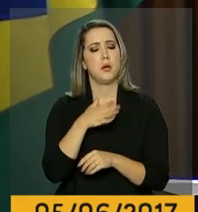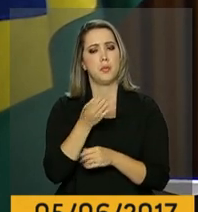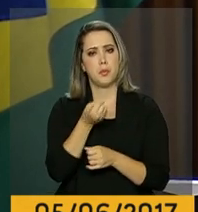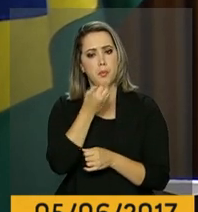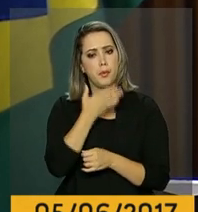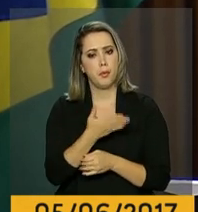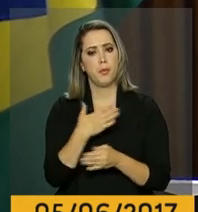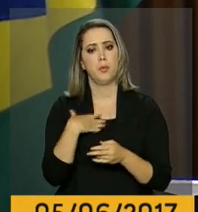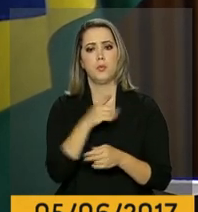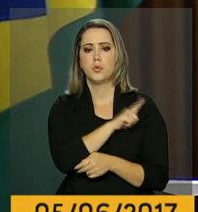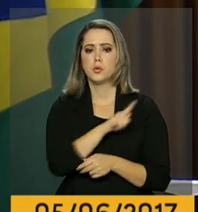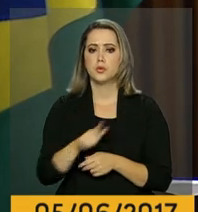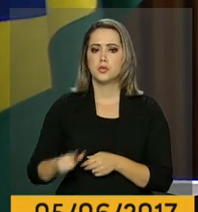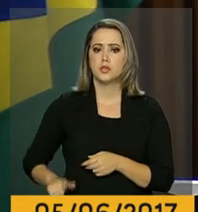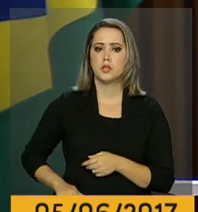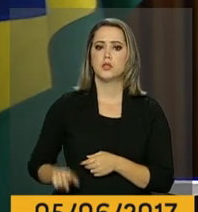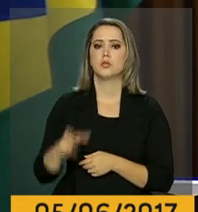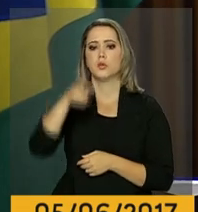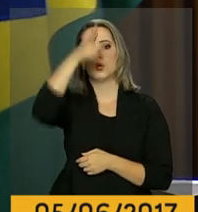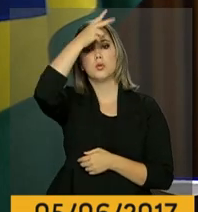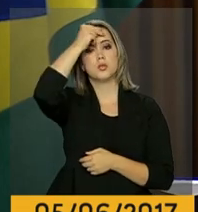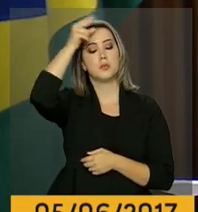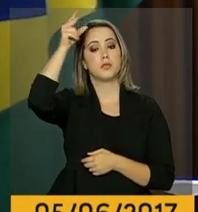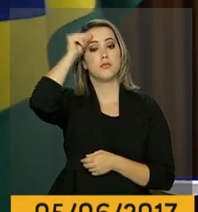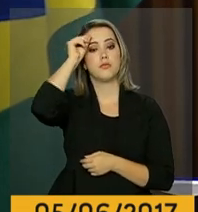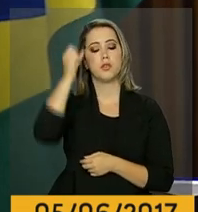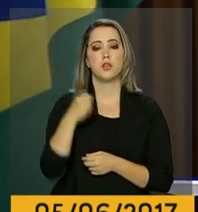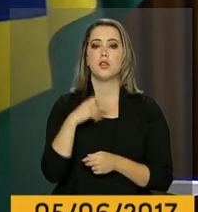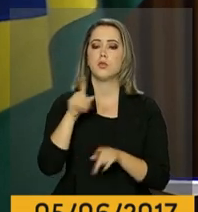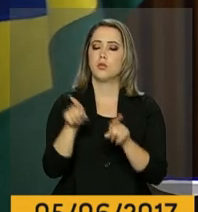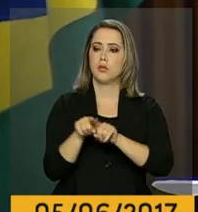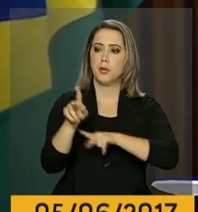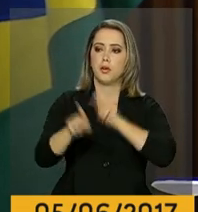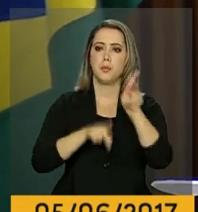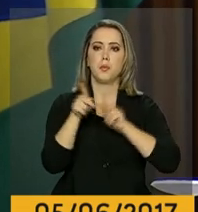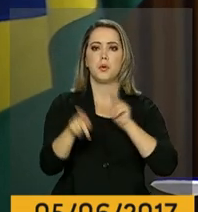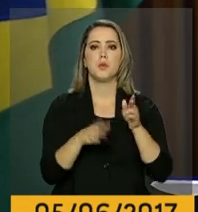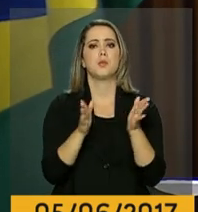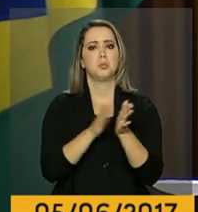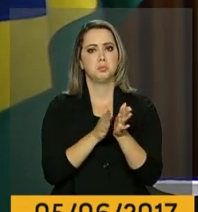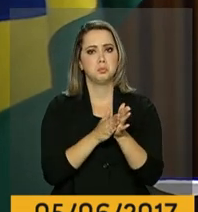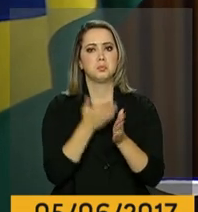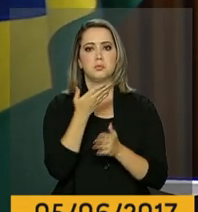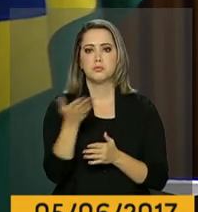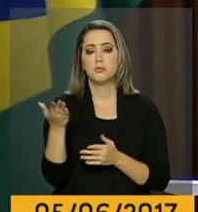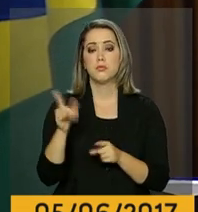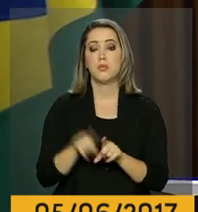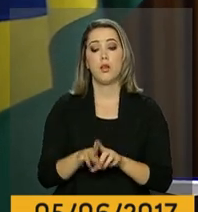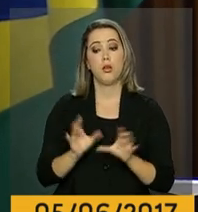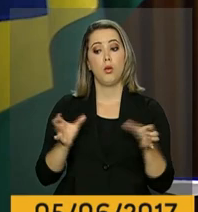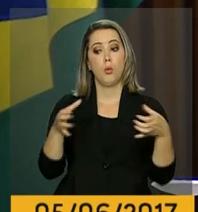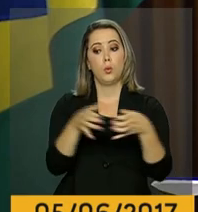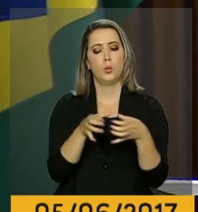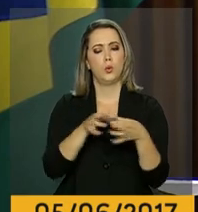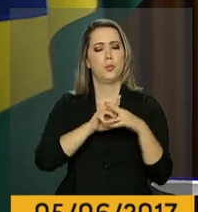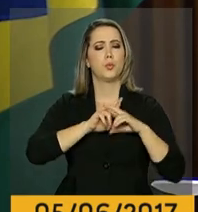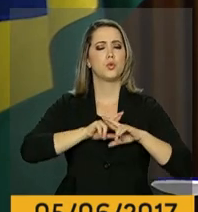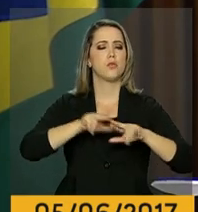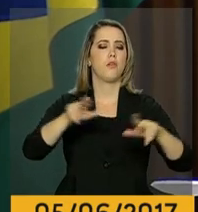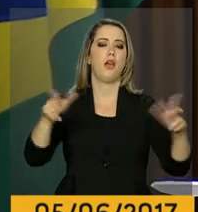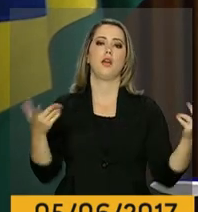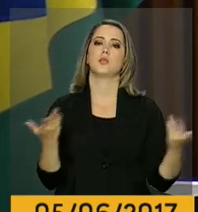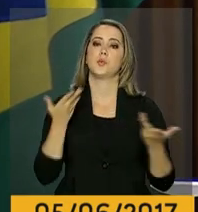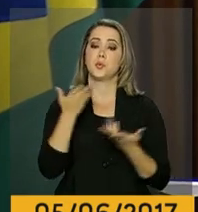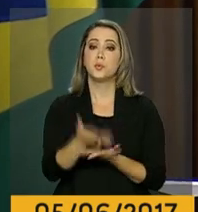governadores prefeitos municipais Mas também da população eh foram foram movimentos os mais variados